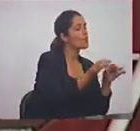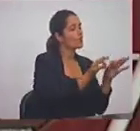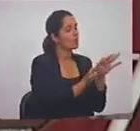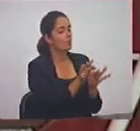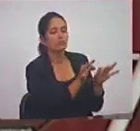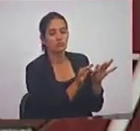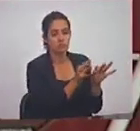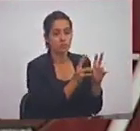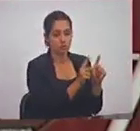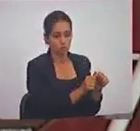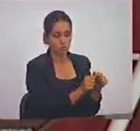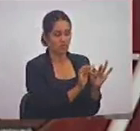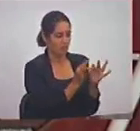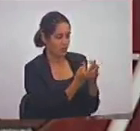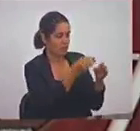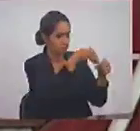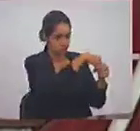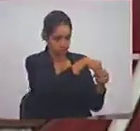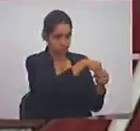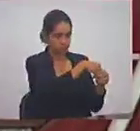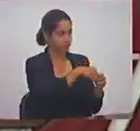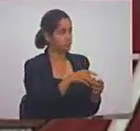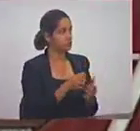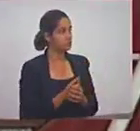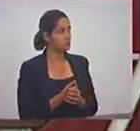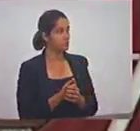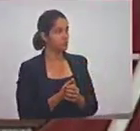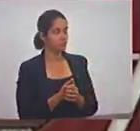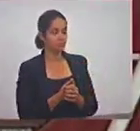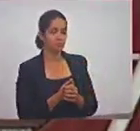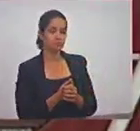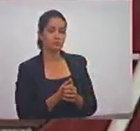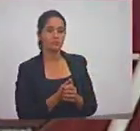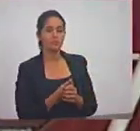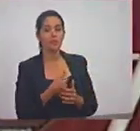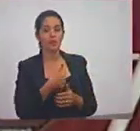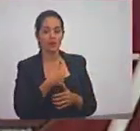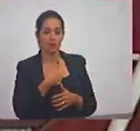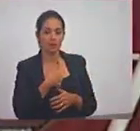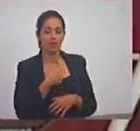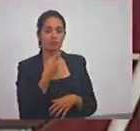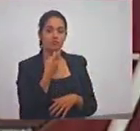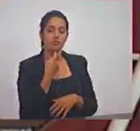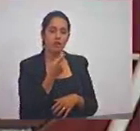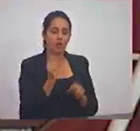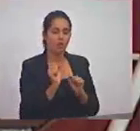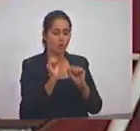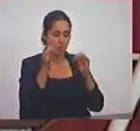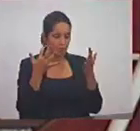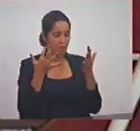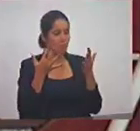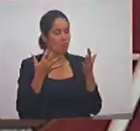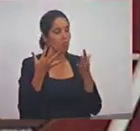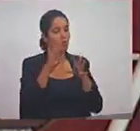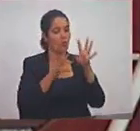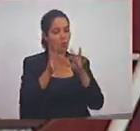familiares. Eu estou dando um voto de gente que faz a essa pessoa